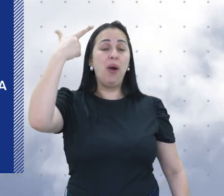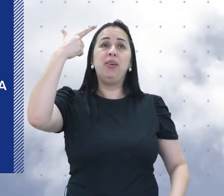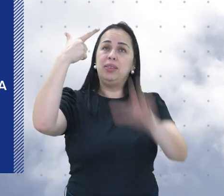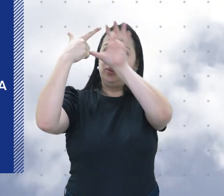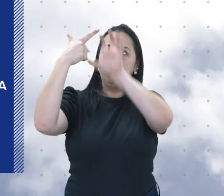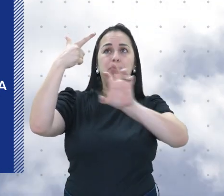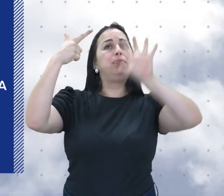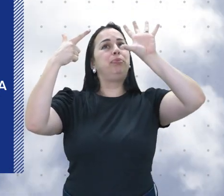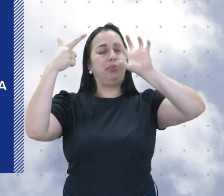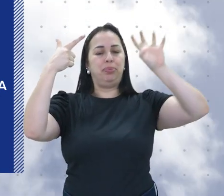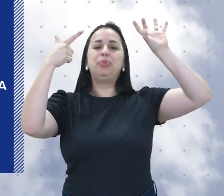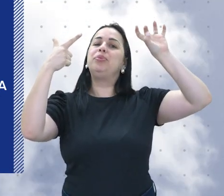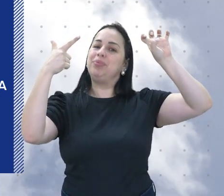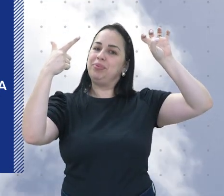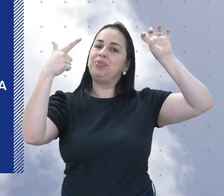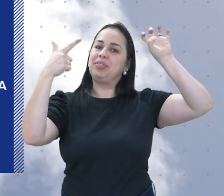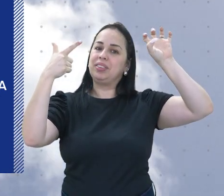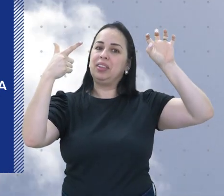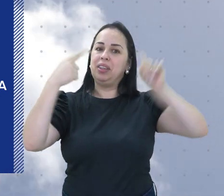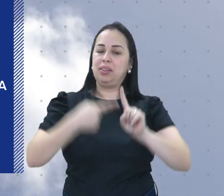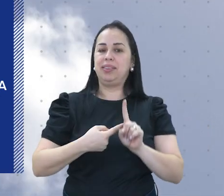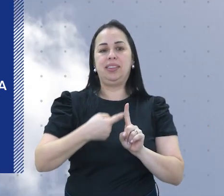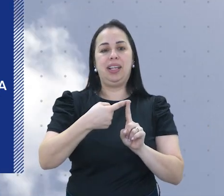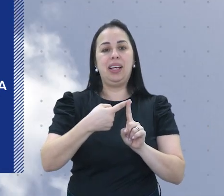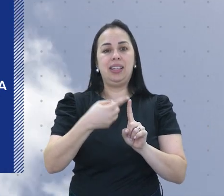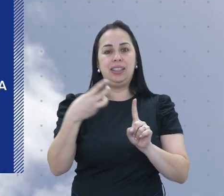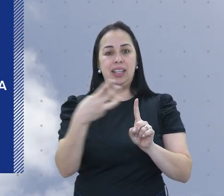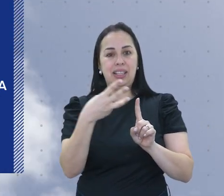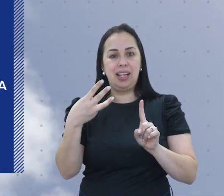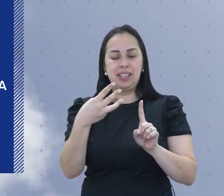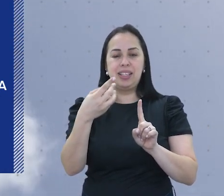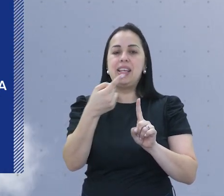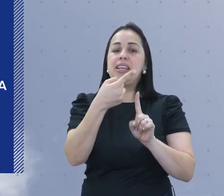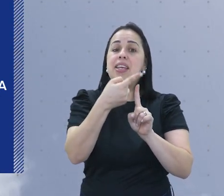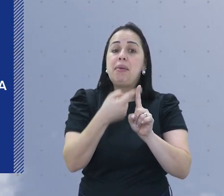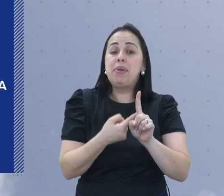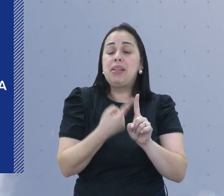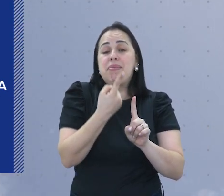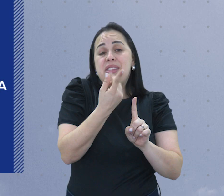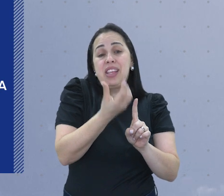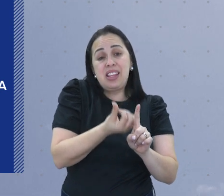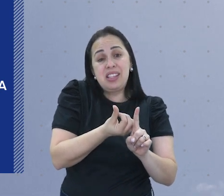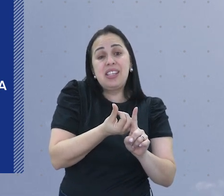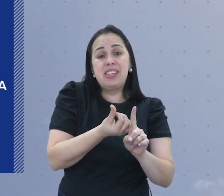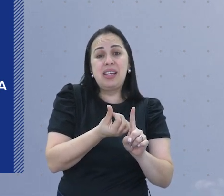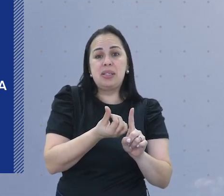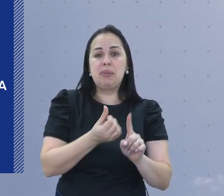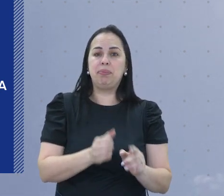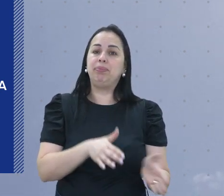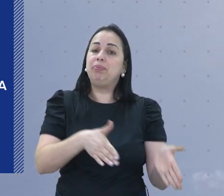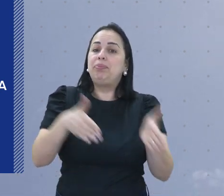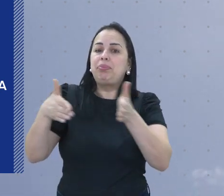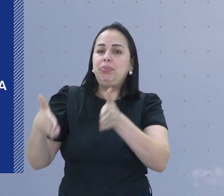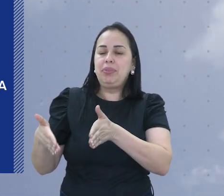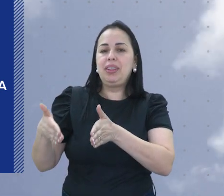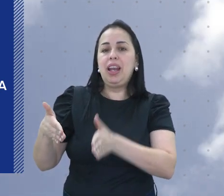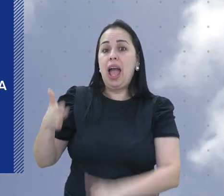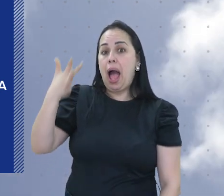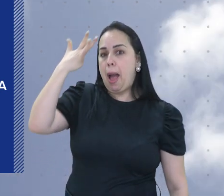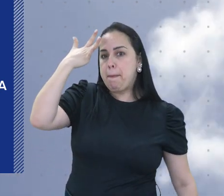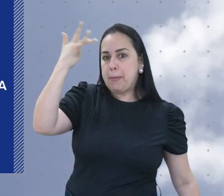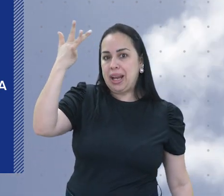com um aumento de nuvens durante o período da tarde. A máxima pode chegar a 33 e a mínima será de